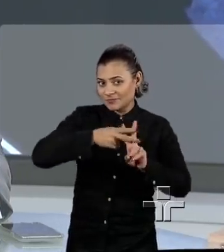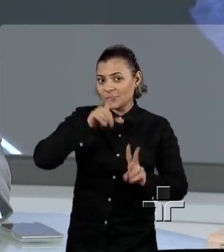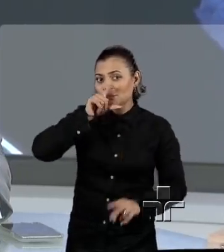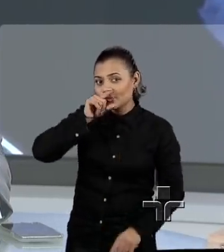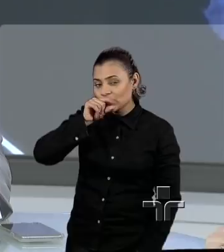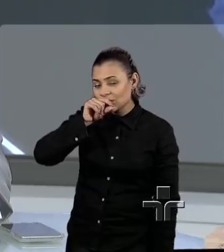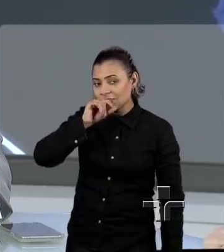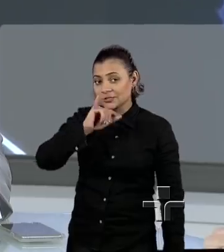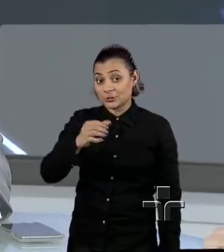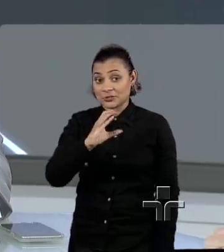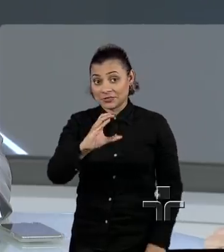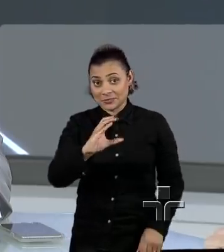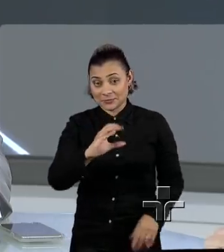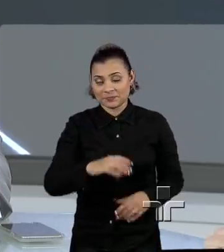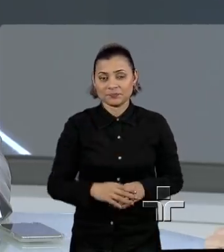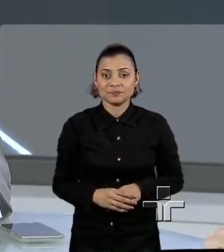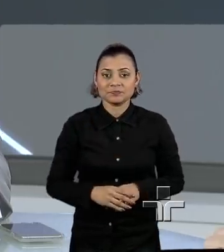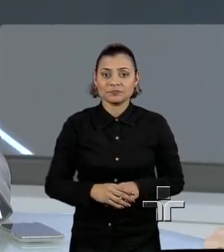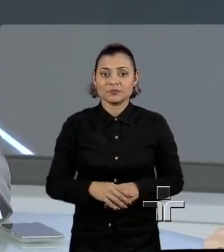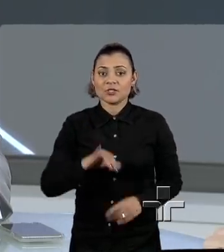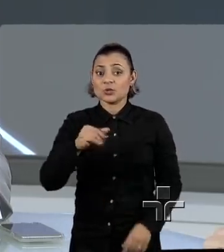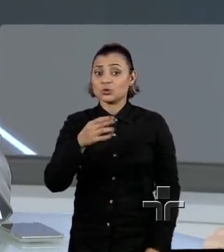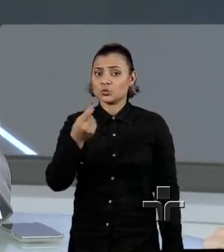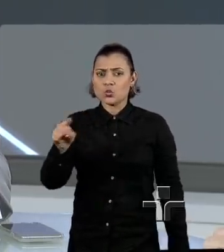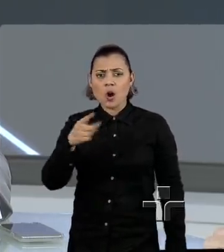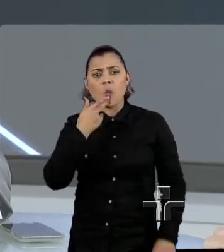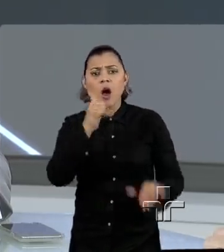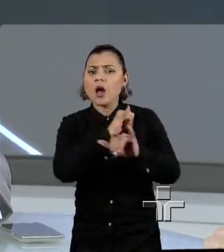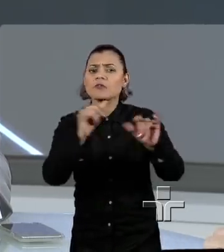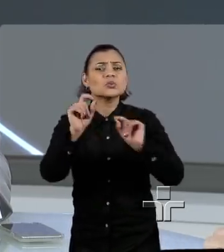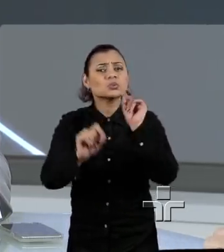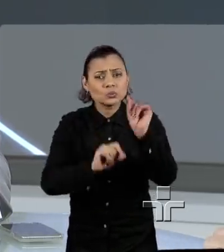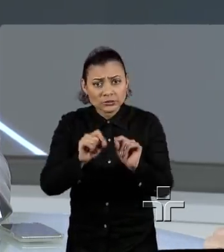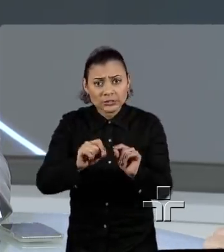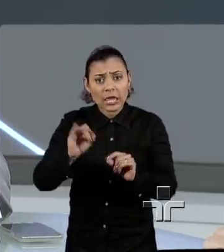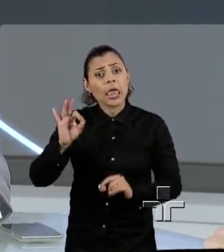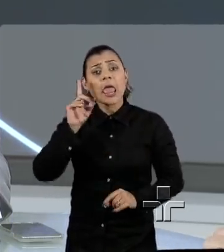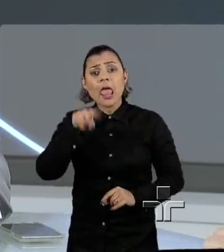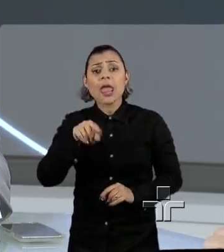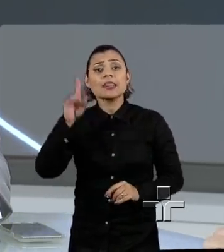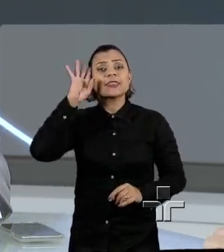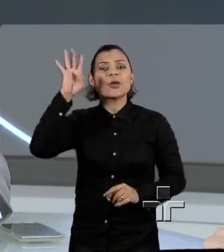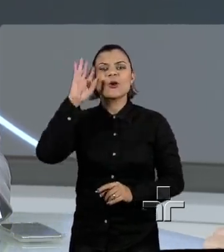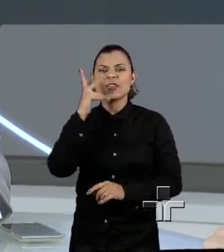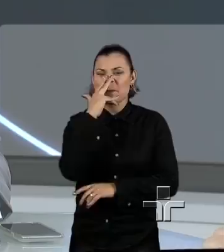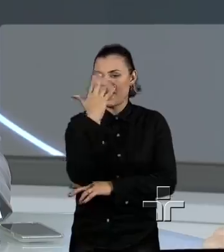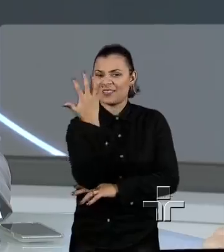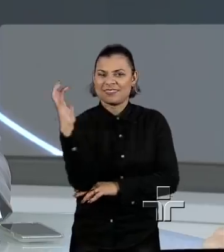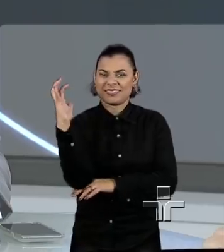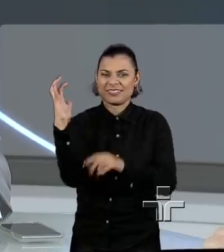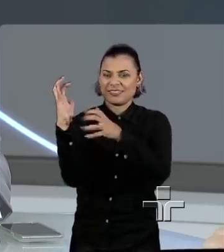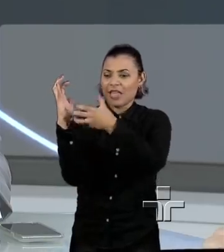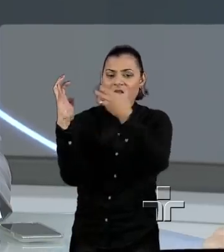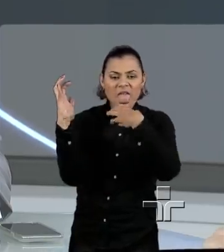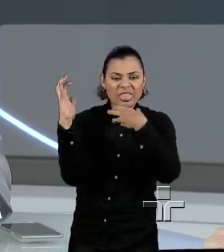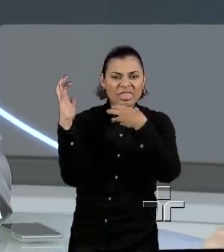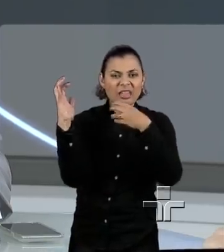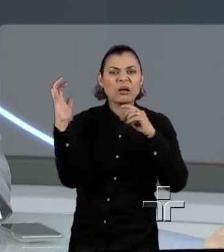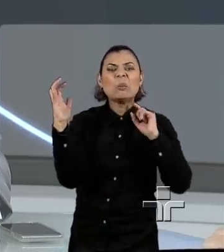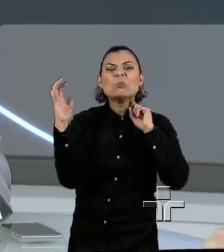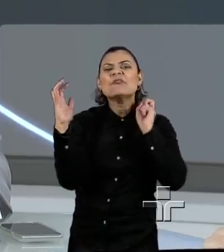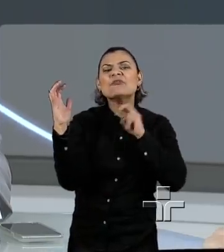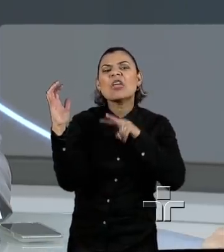na hashtag Jornal da Cultura. O João do Povo está dizendo aqui, ó, teoria do fruto da árvore envenenada, que são essas